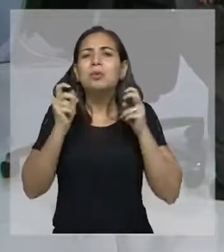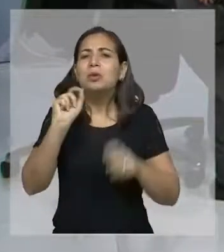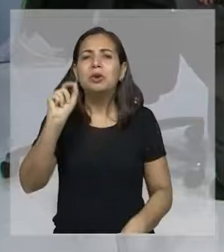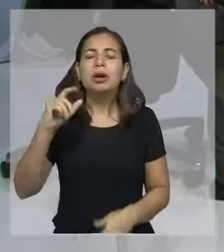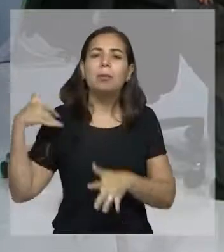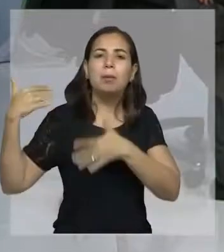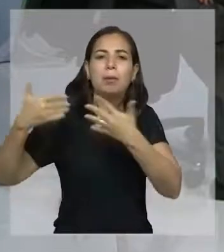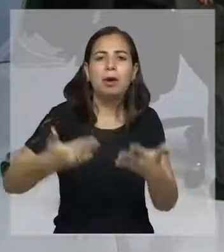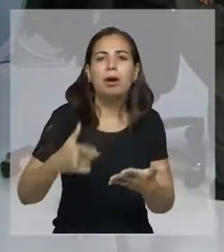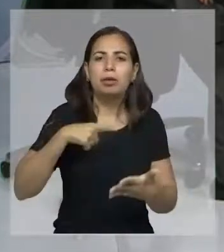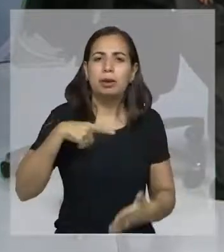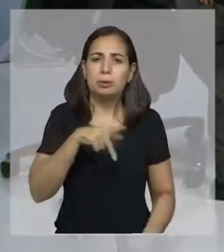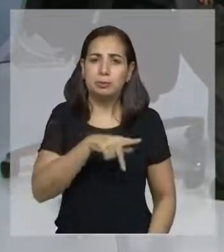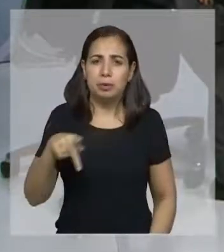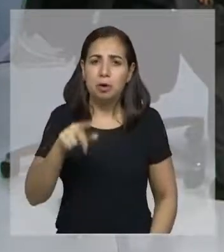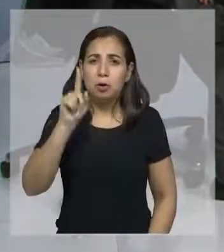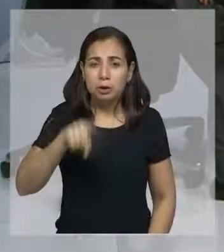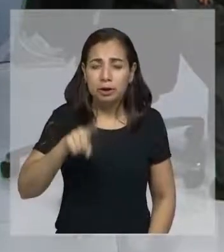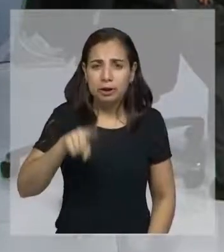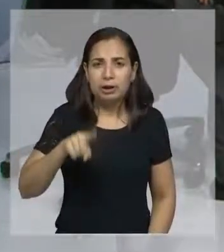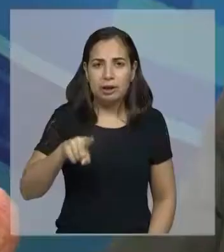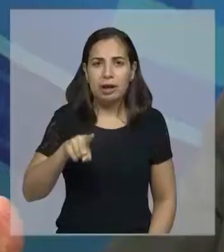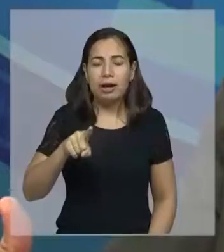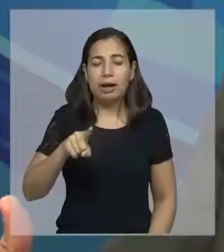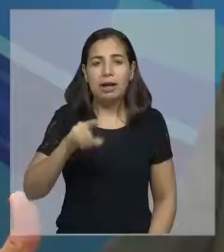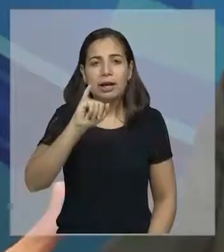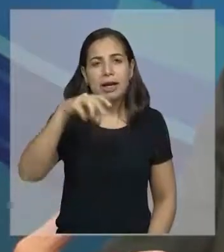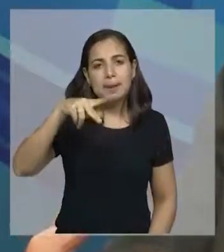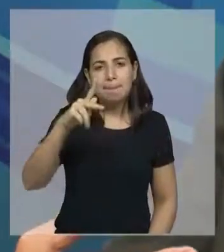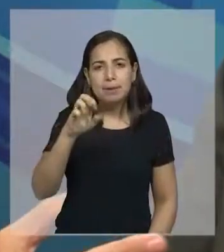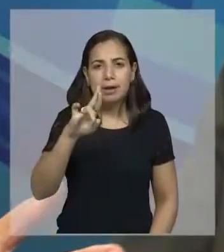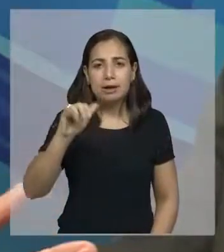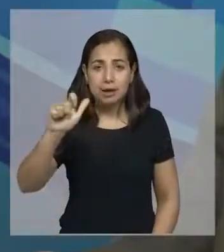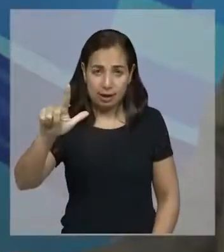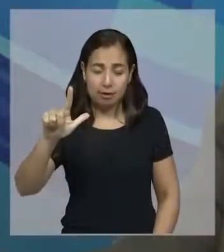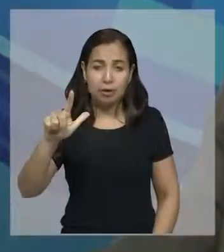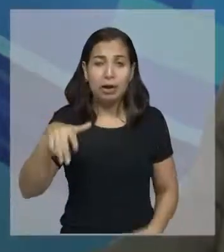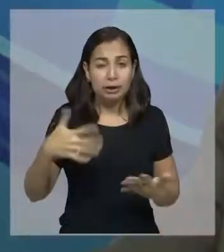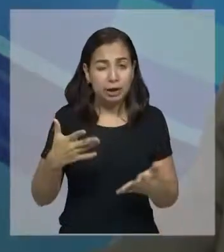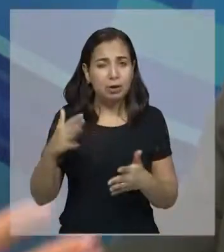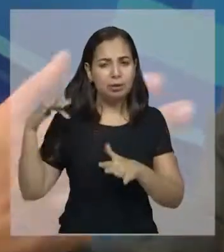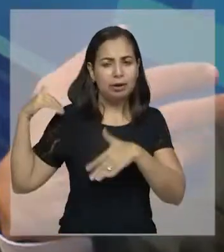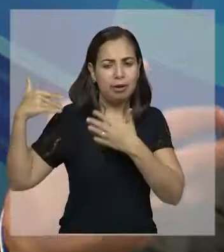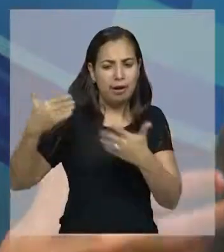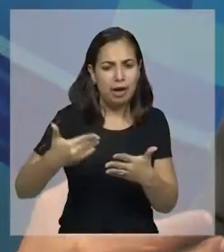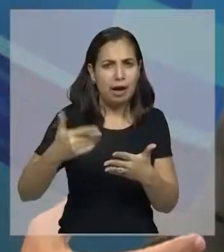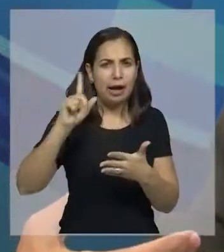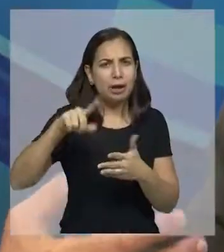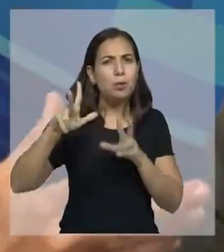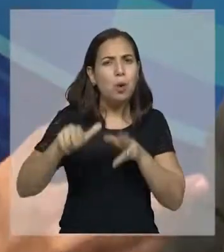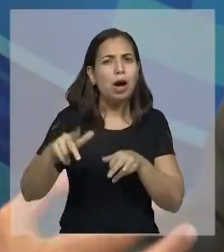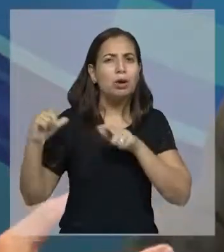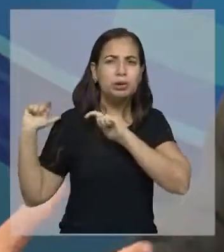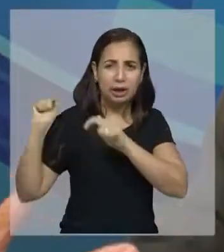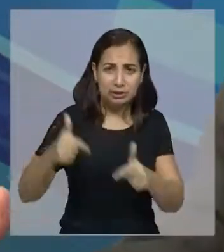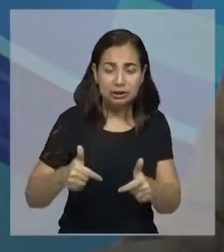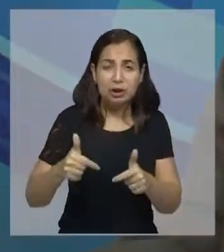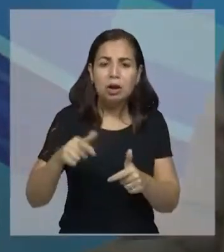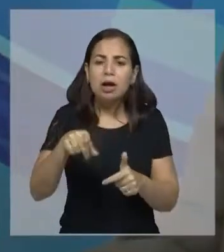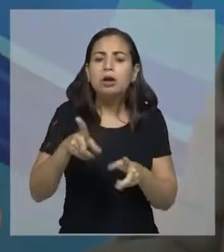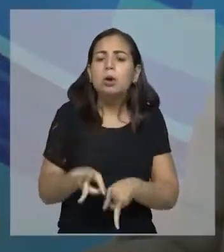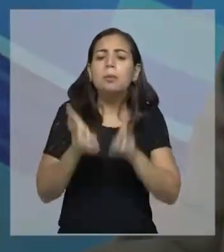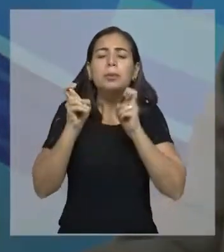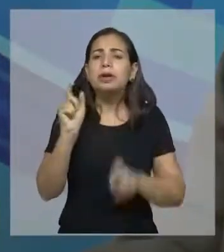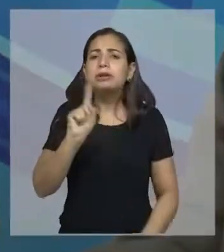num presidencialismo imperial. Como era uma tradição, o parlamento não tinha percebido a força que tinha. O parlamento é muito forte a